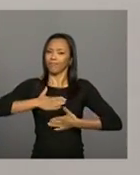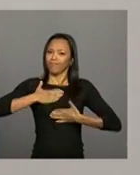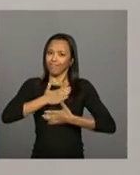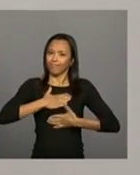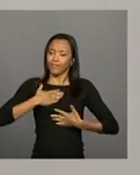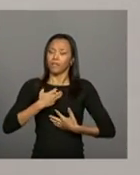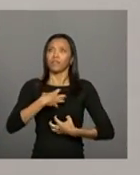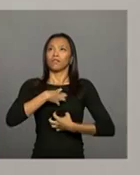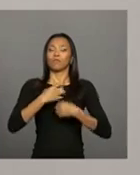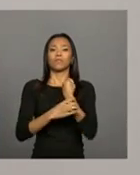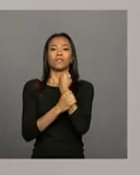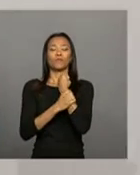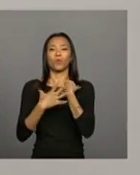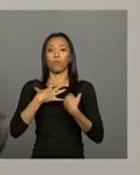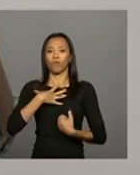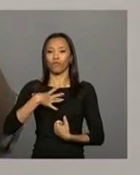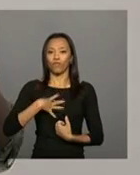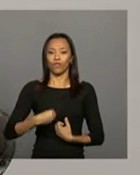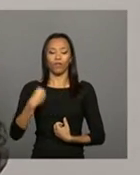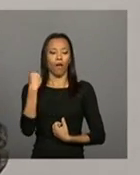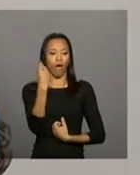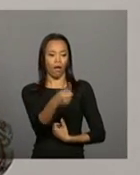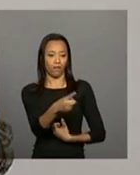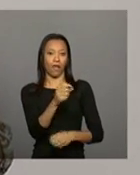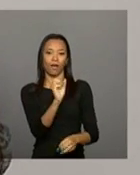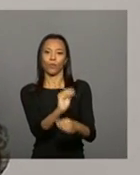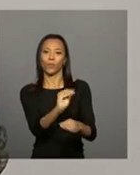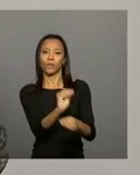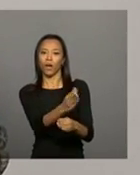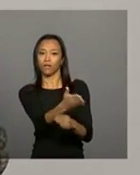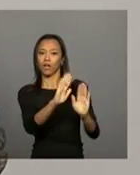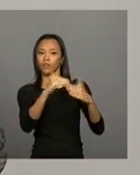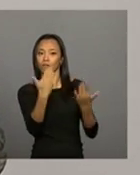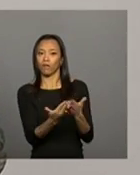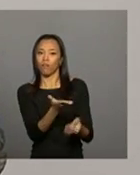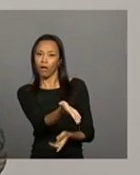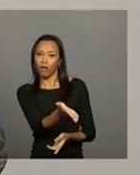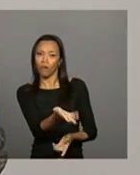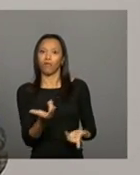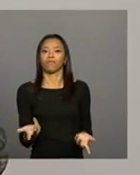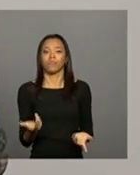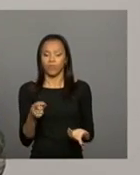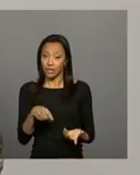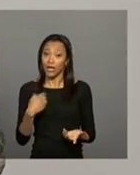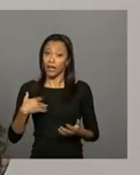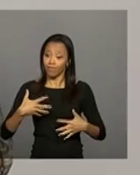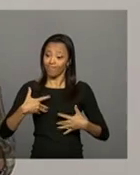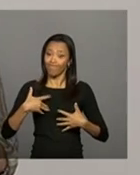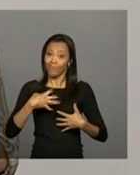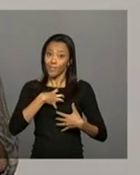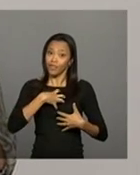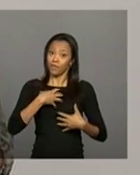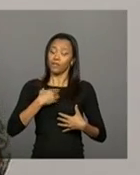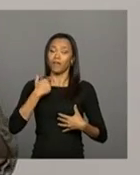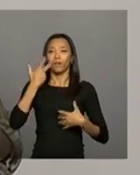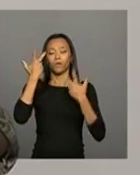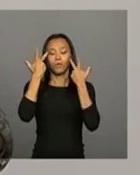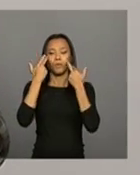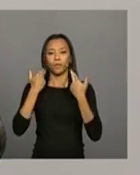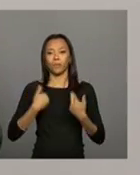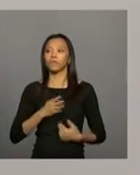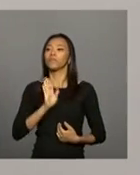e segura de deixar seus filhos, é um incentivo à possibilidade de trabalho. Daí porque